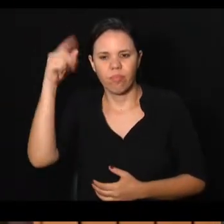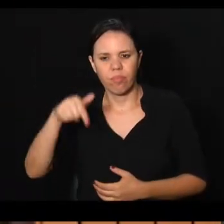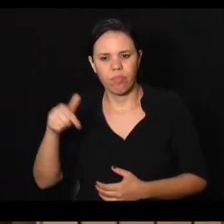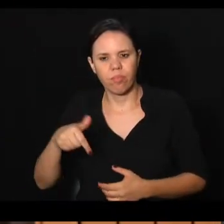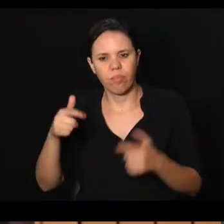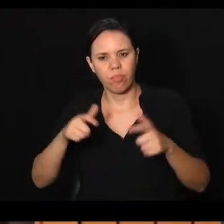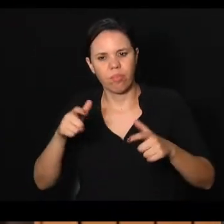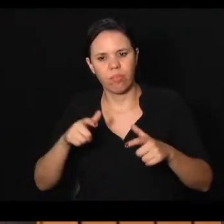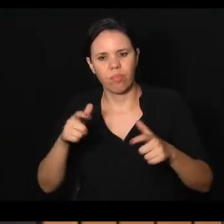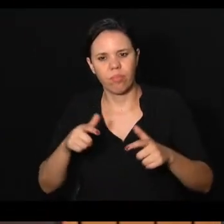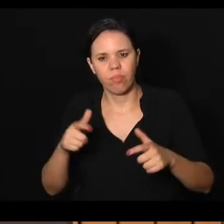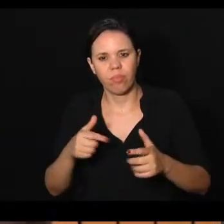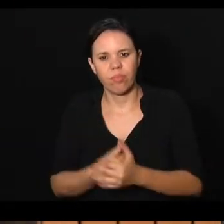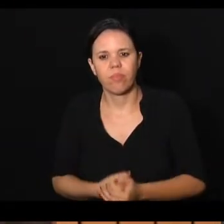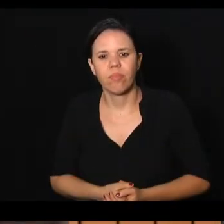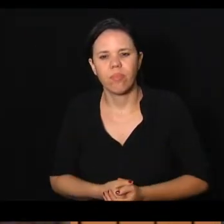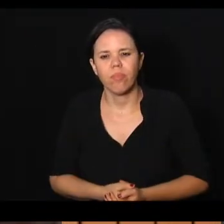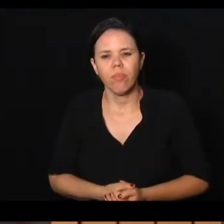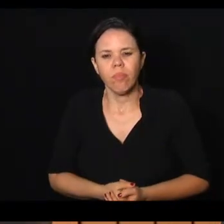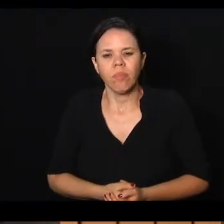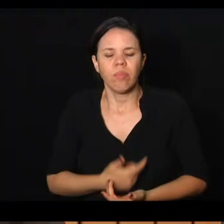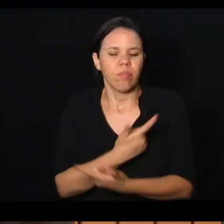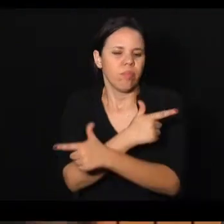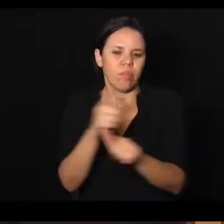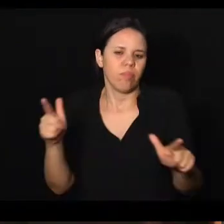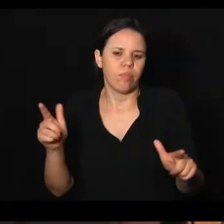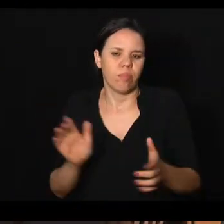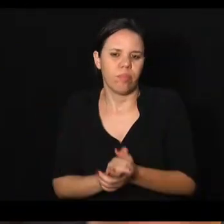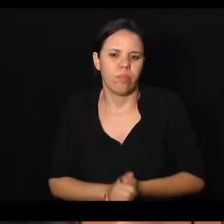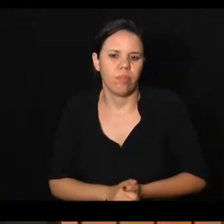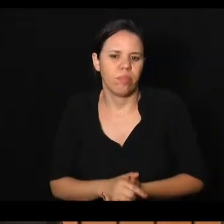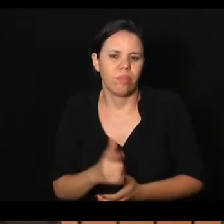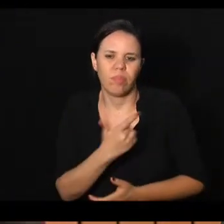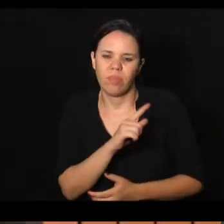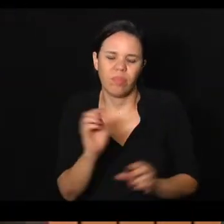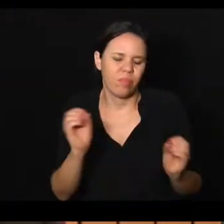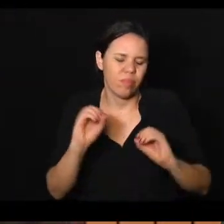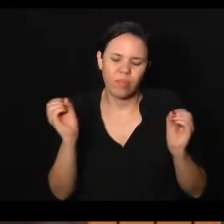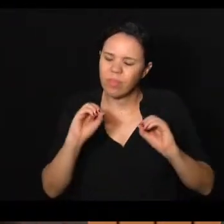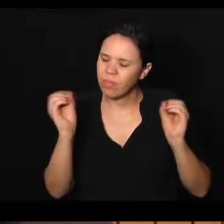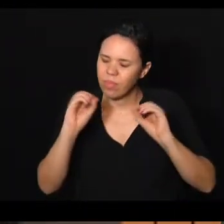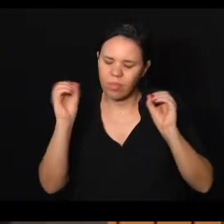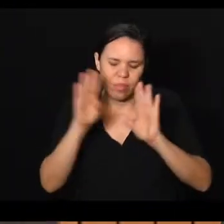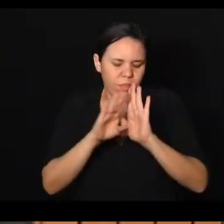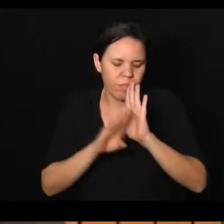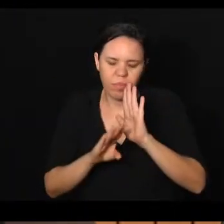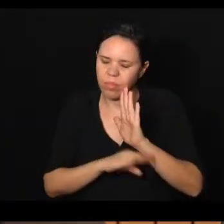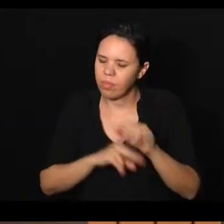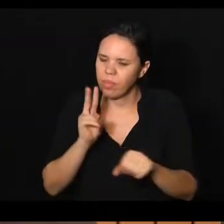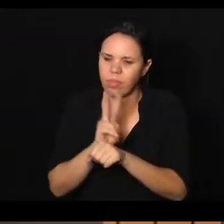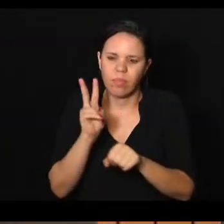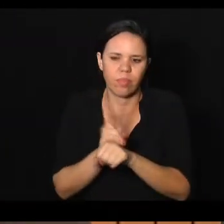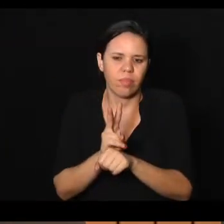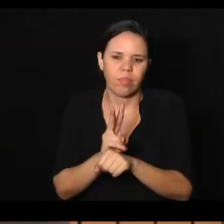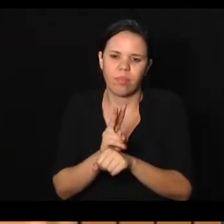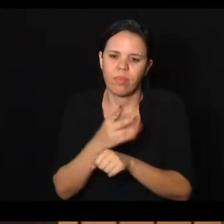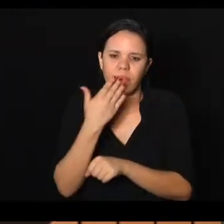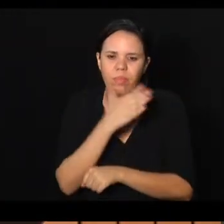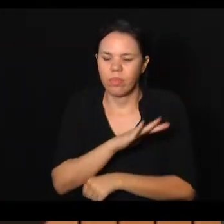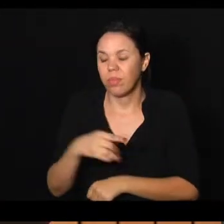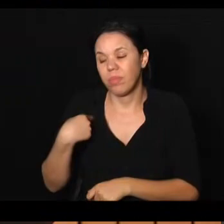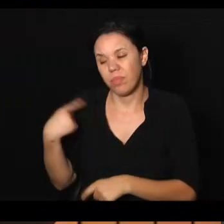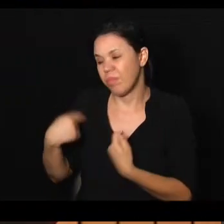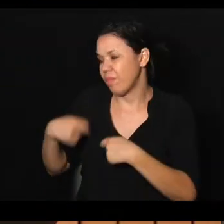terra. Não tinha nenhuma rede de proteção da criança. Mas digo para vocês que eu não precisava de uma